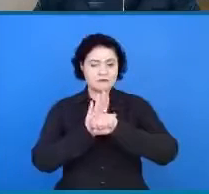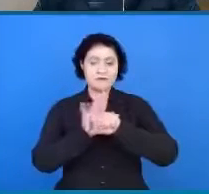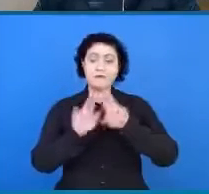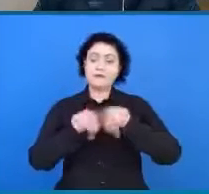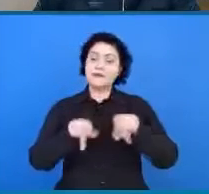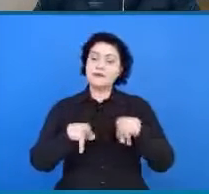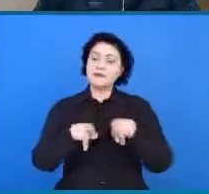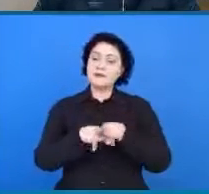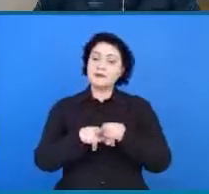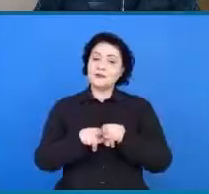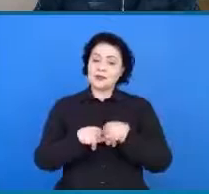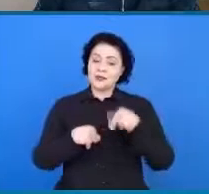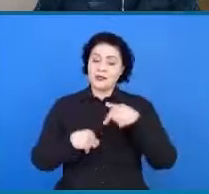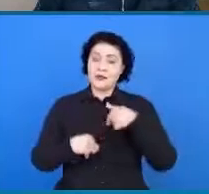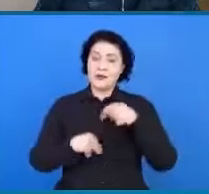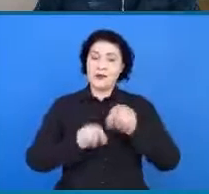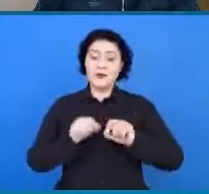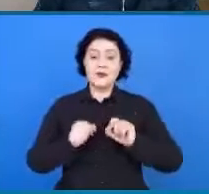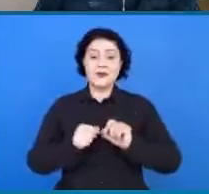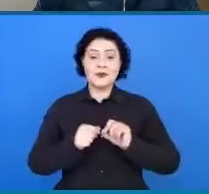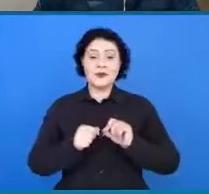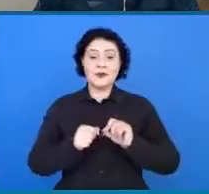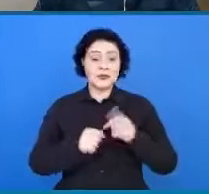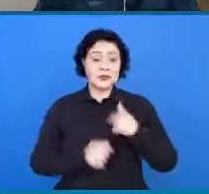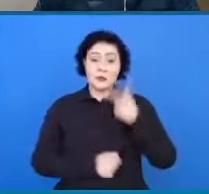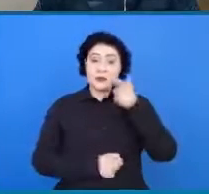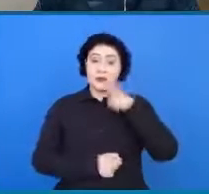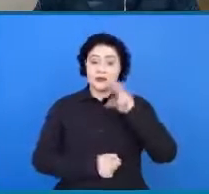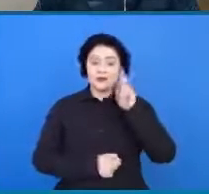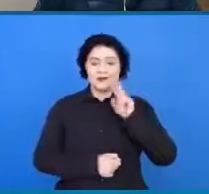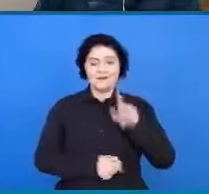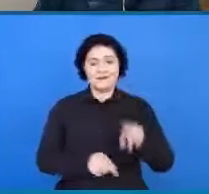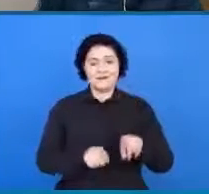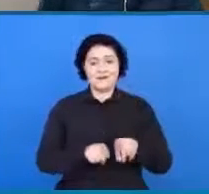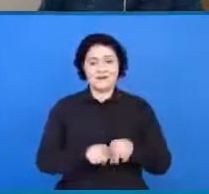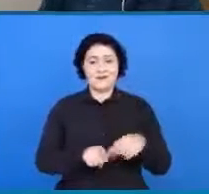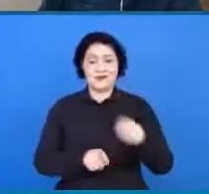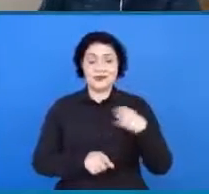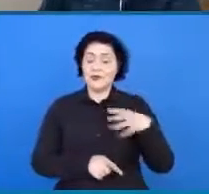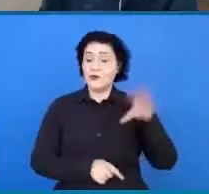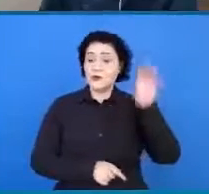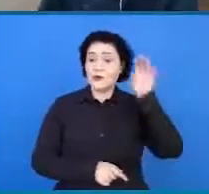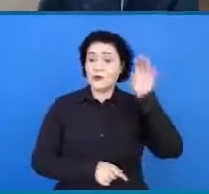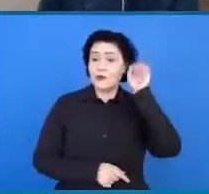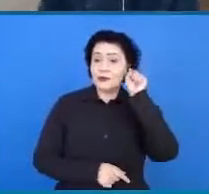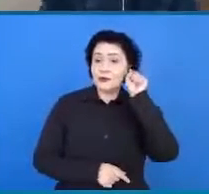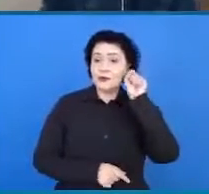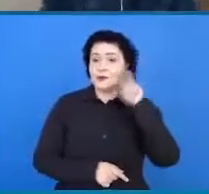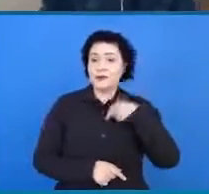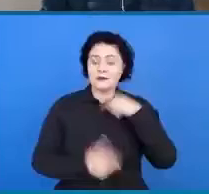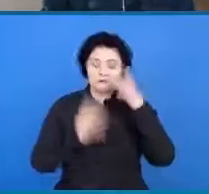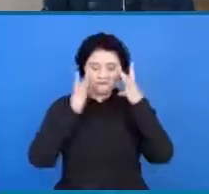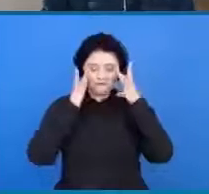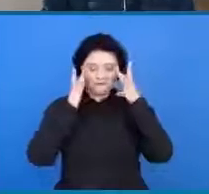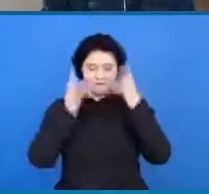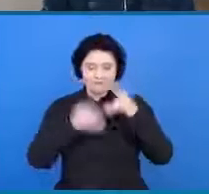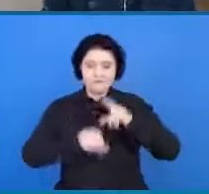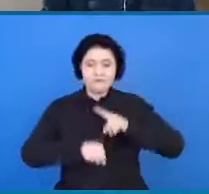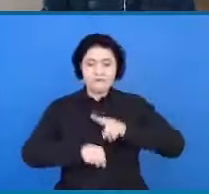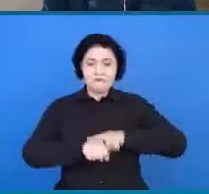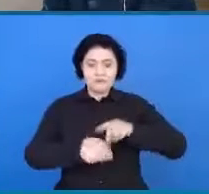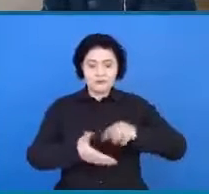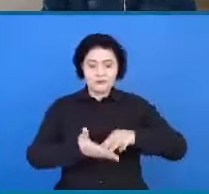ainda é uma prova de que eu não consigo lembrar quando eu estou ouvindo eu me concentro aliou sua